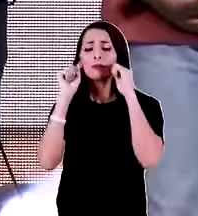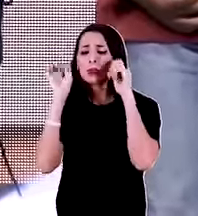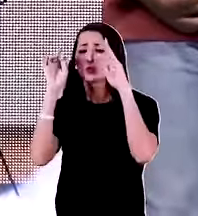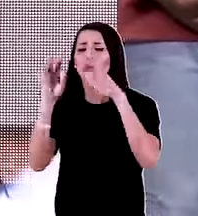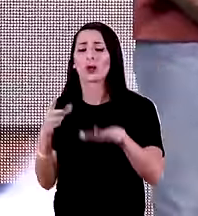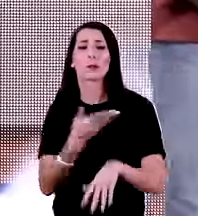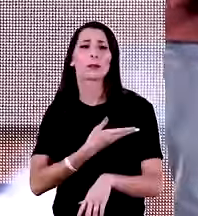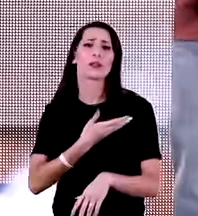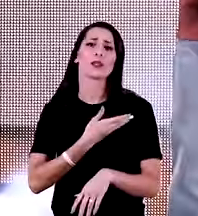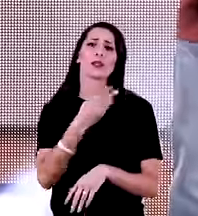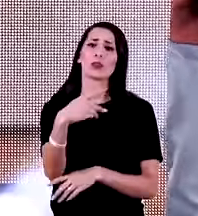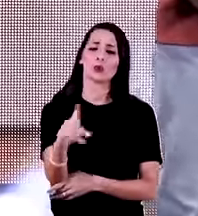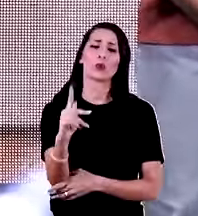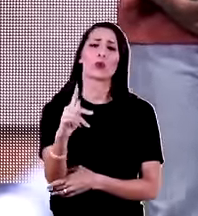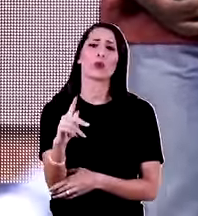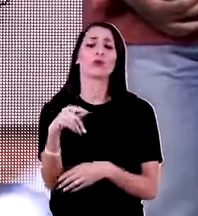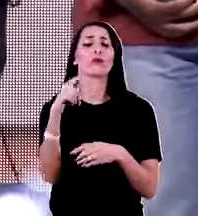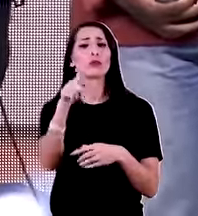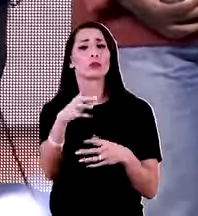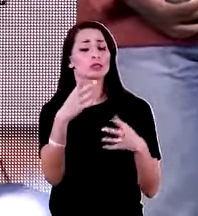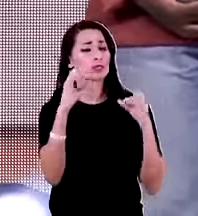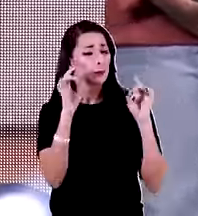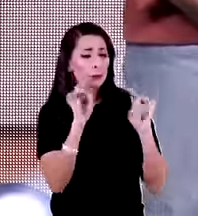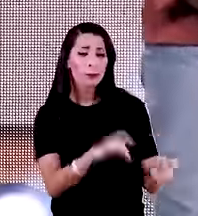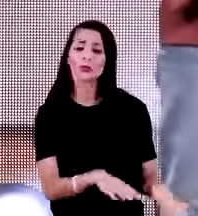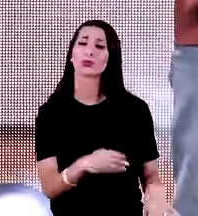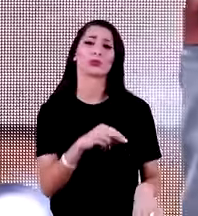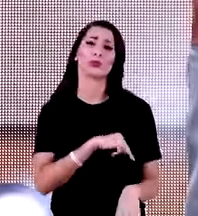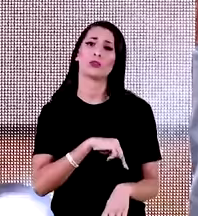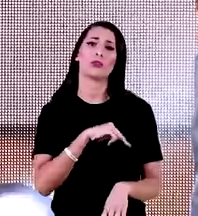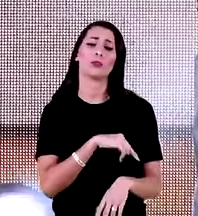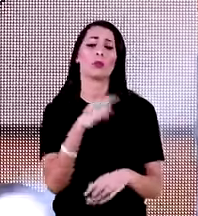ser Noemi por um momento e ser Ruth na vida de alguém.